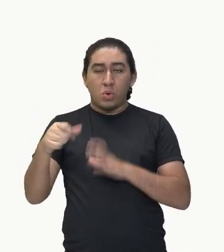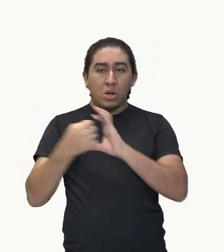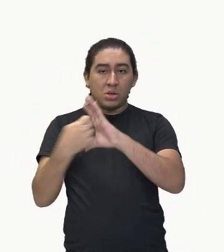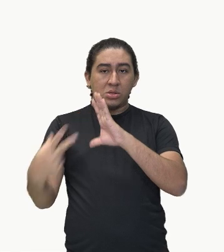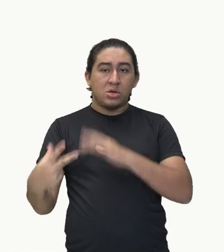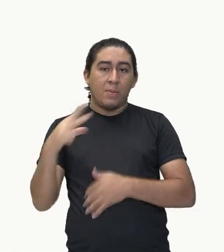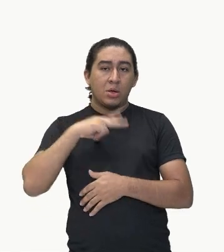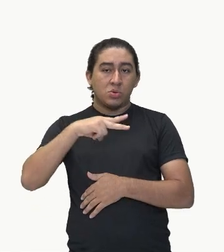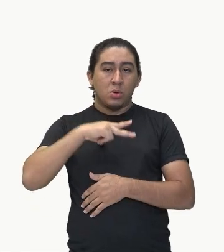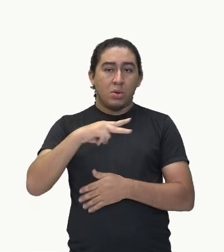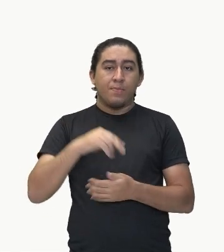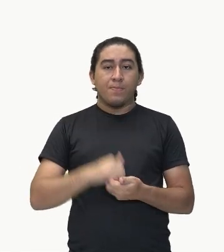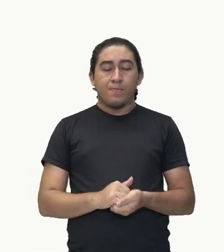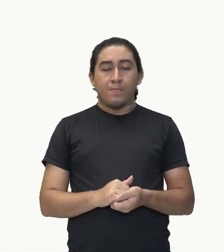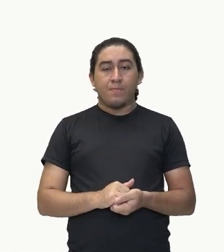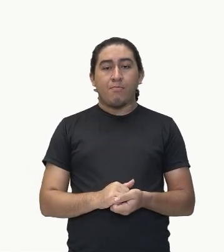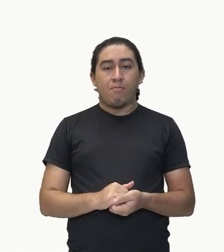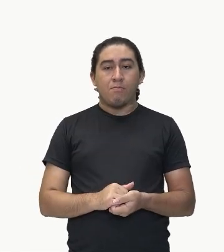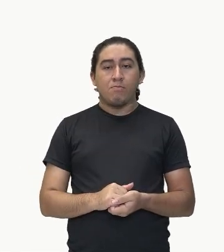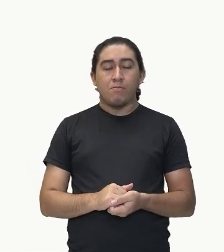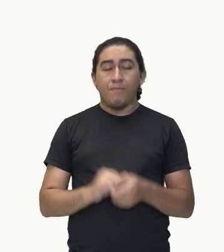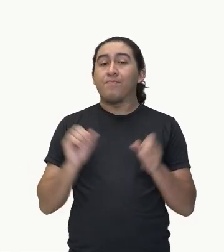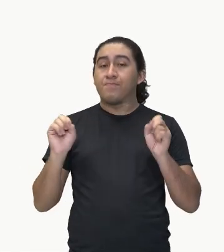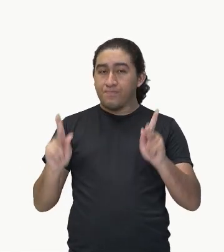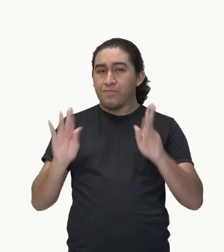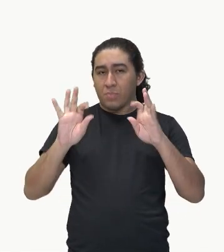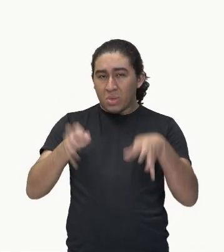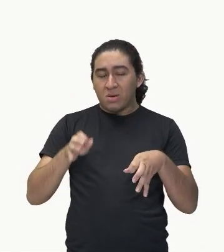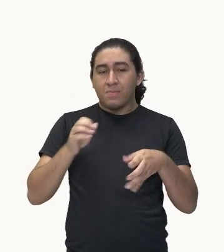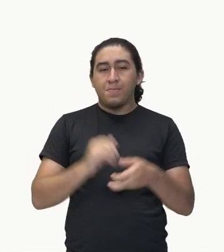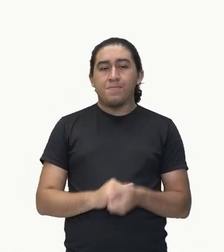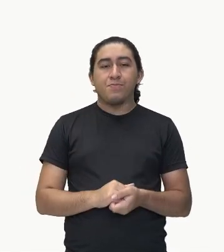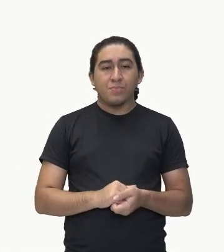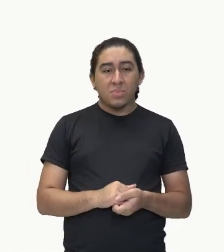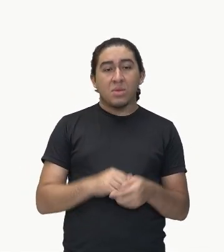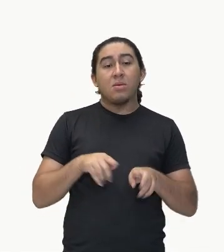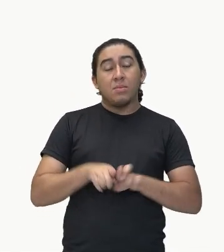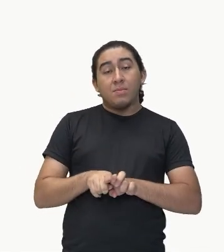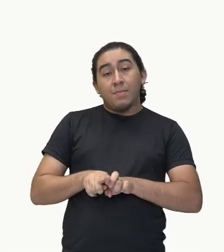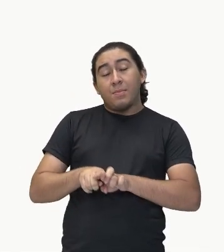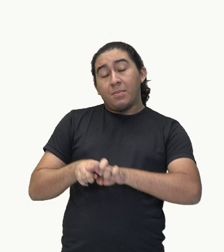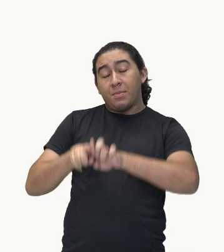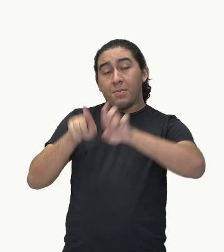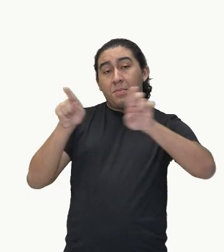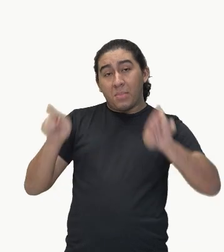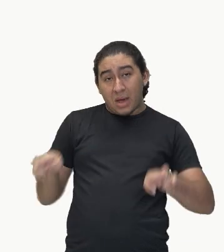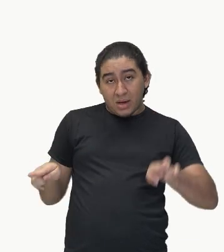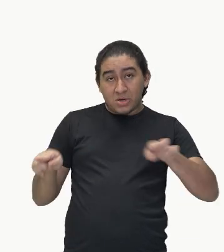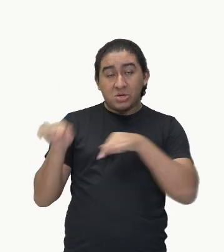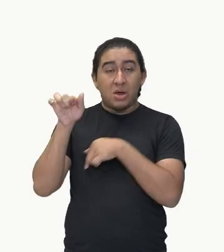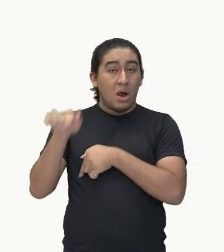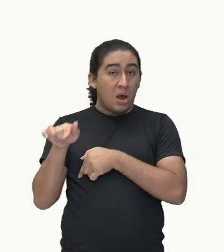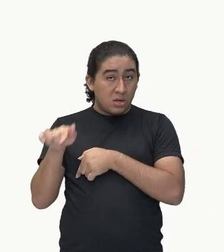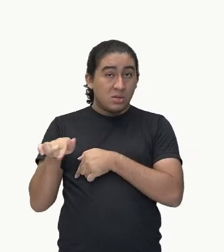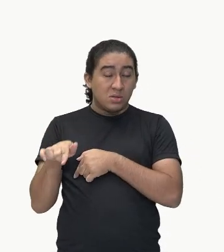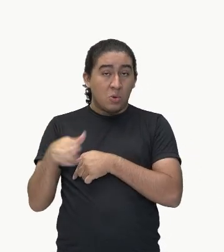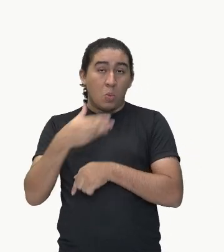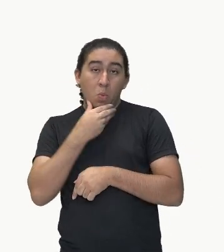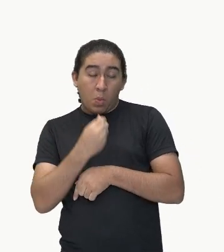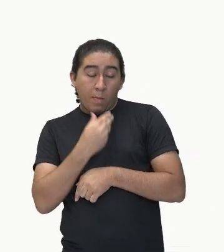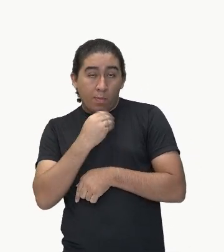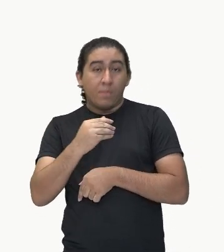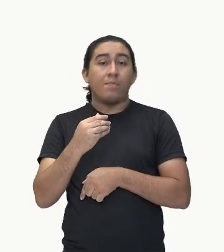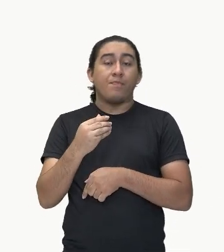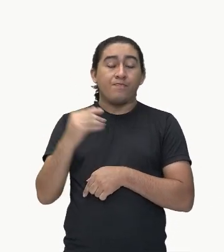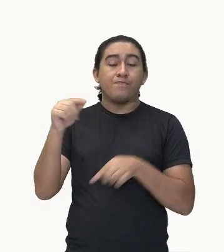Pessoa, assinado com este nome, ok? Porém, a capacidade criativa de Fernando Pessoa